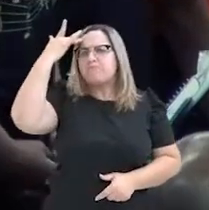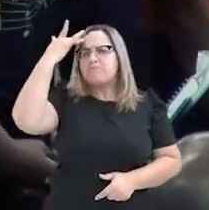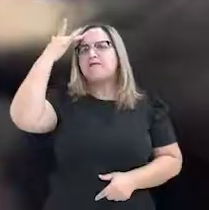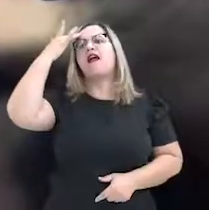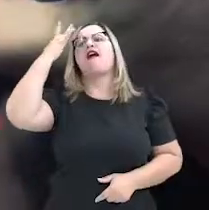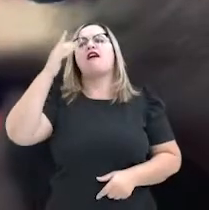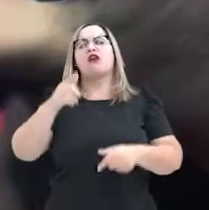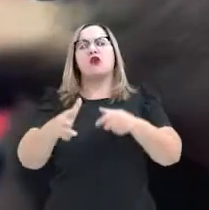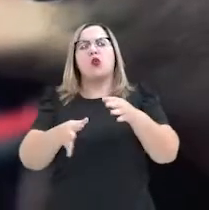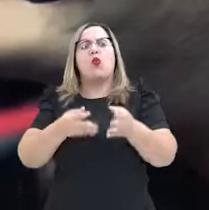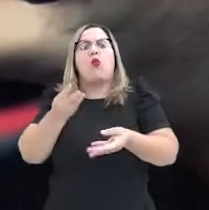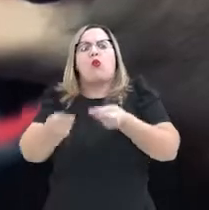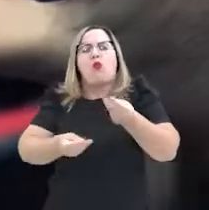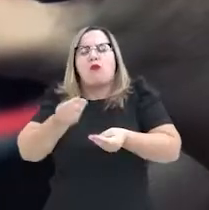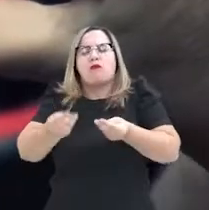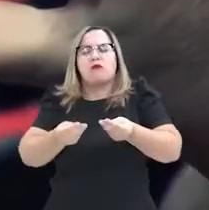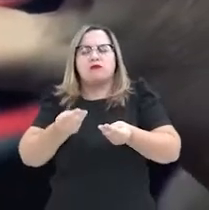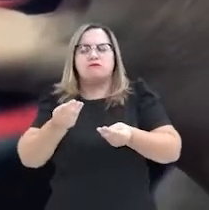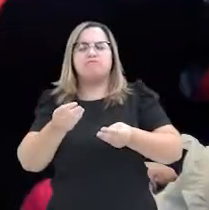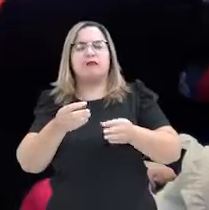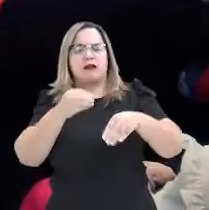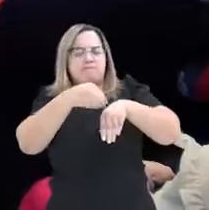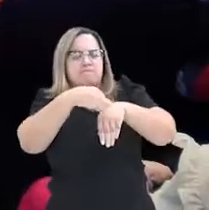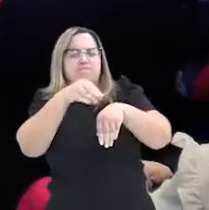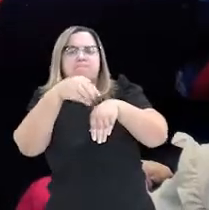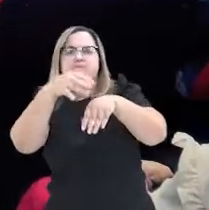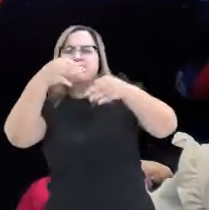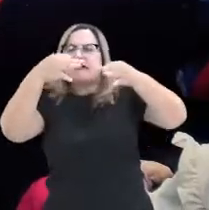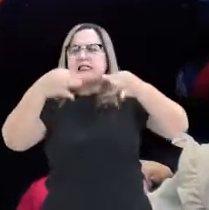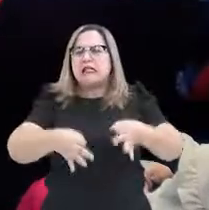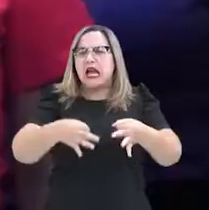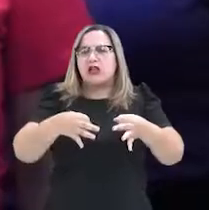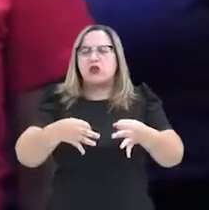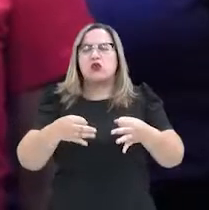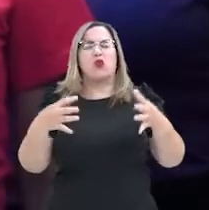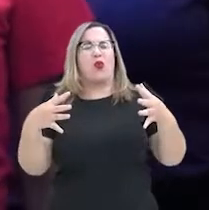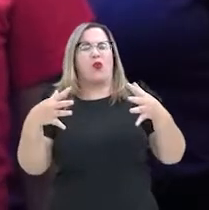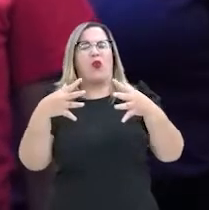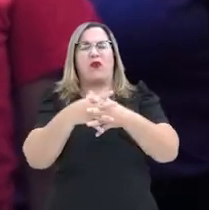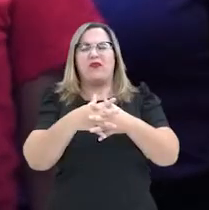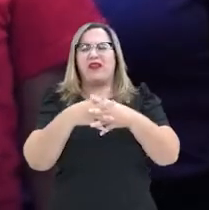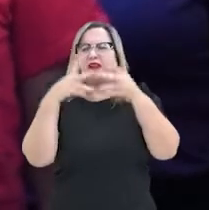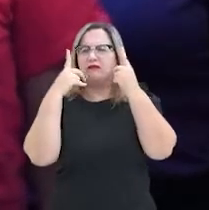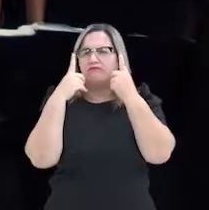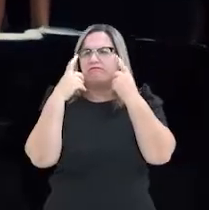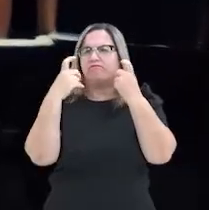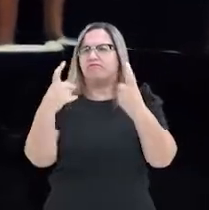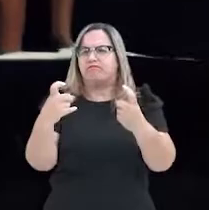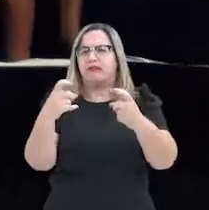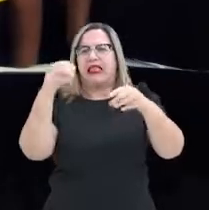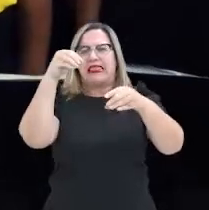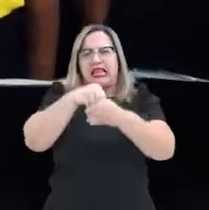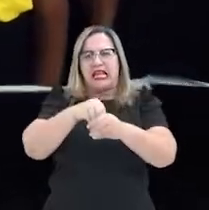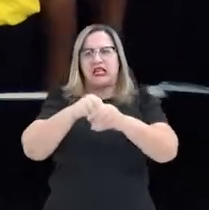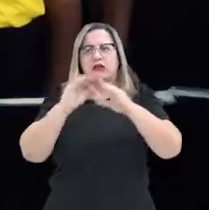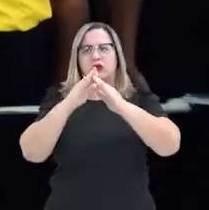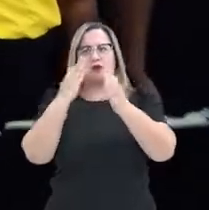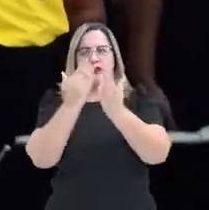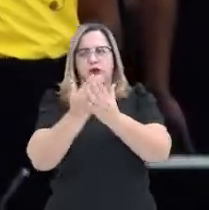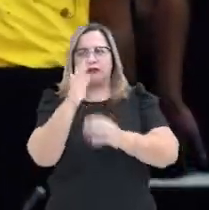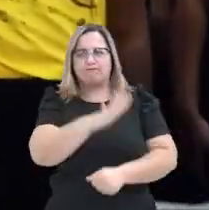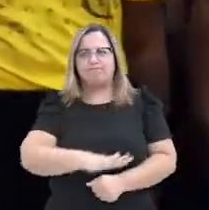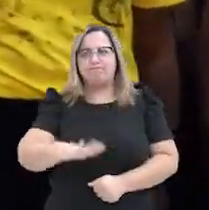mental e o tratamento e encaminhamento adequados nos casos de conflitos e violência no